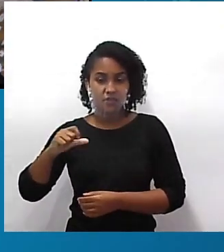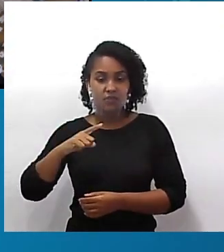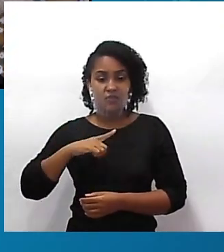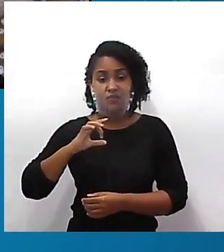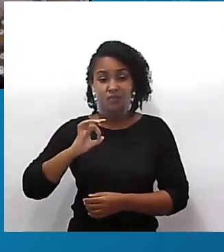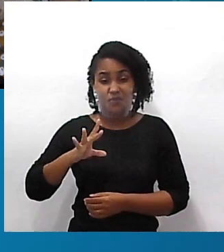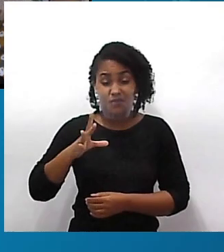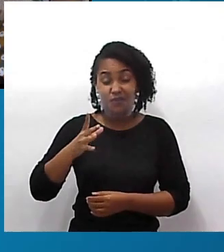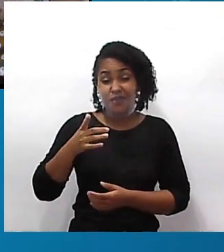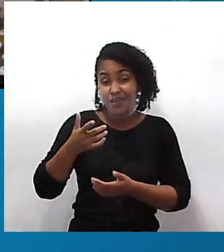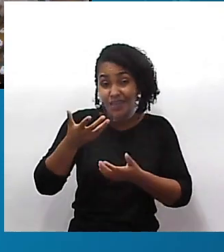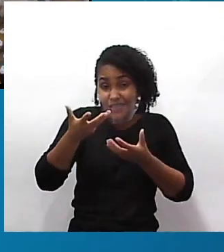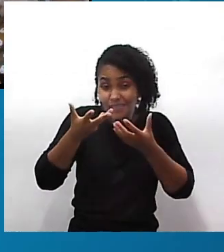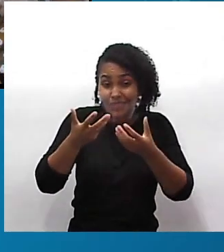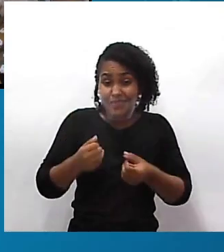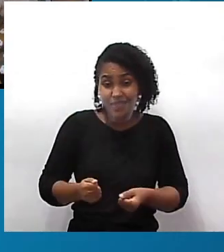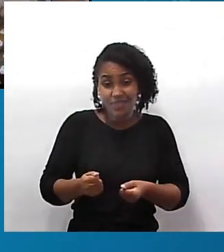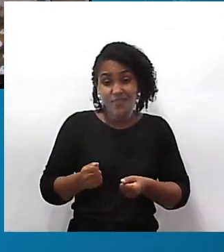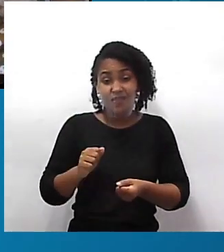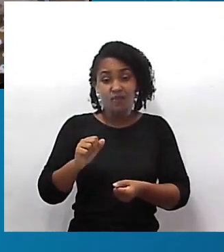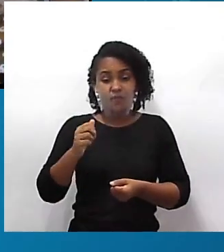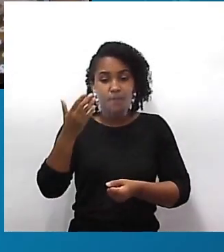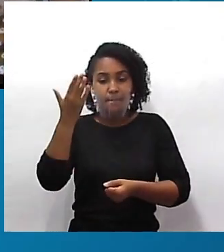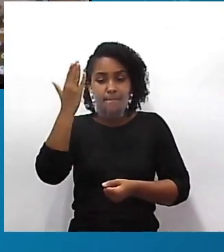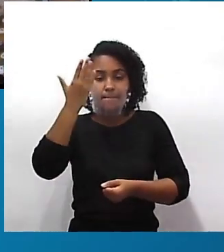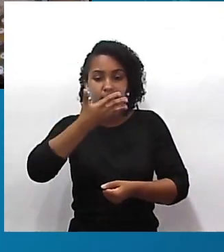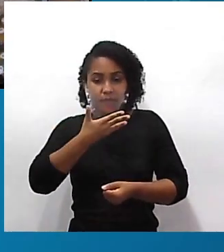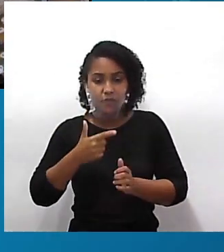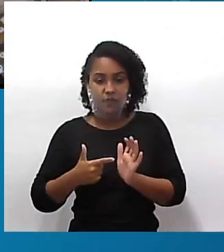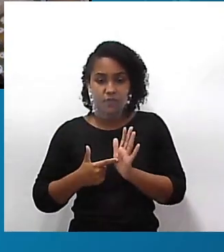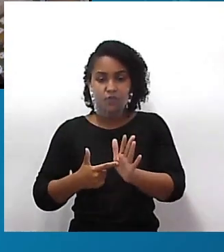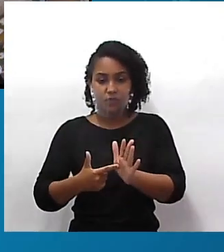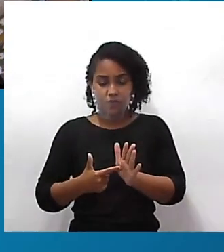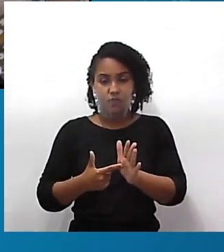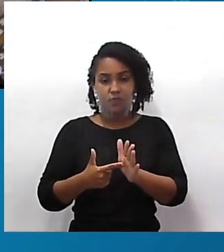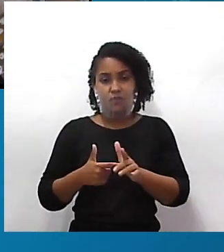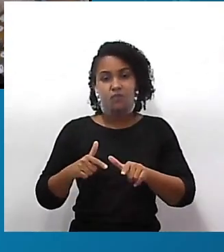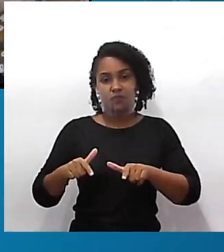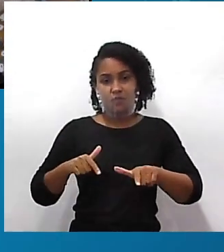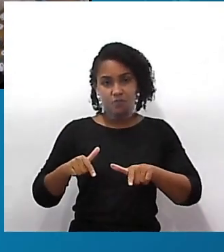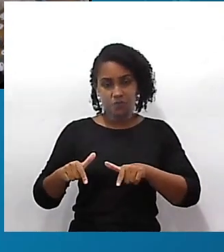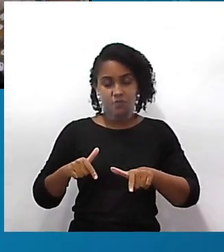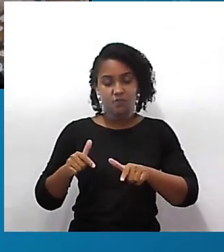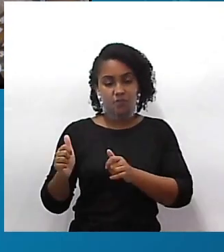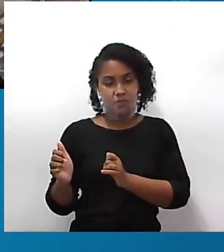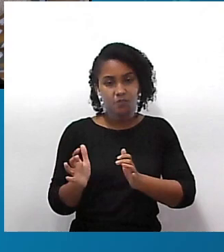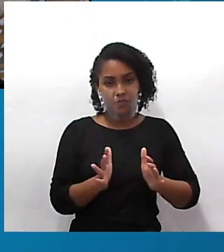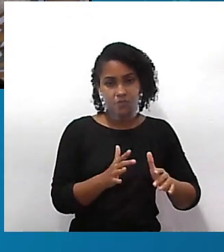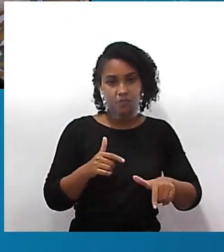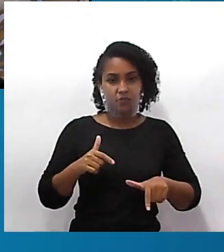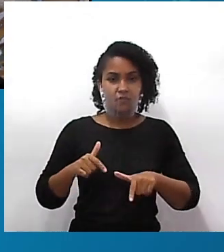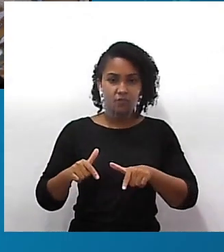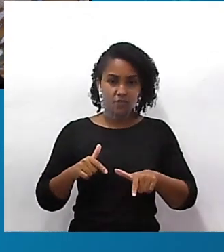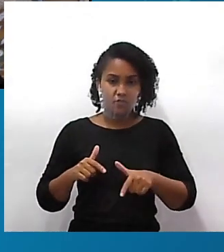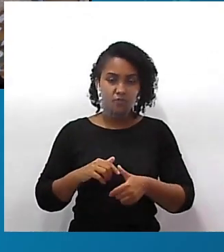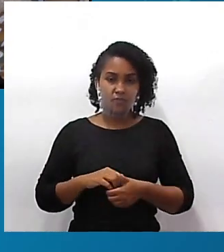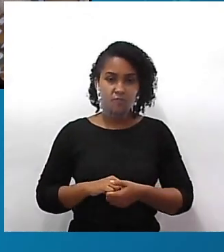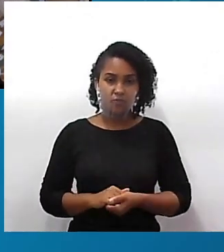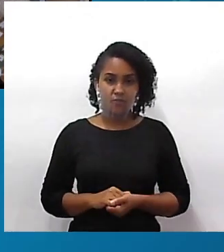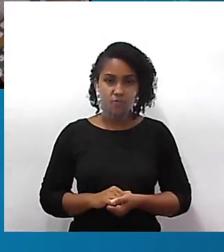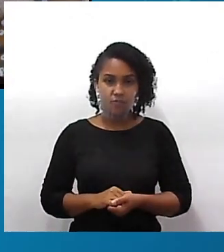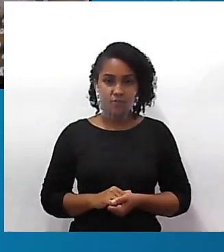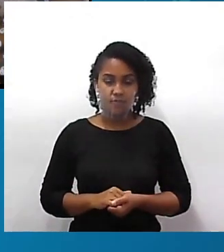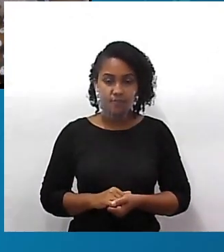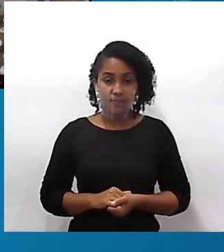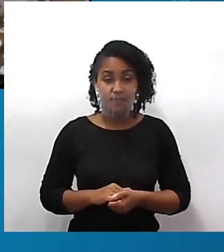será concedido mediante a comprovação do fato ocorrido durante a execução das atividades